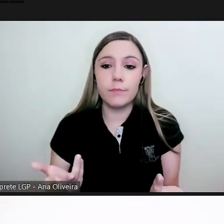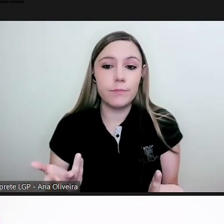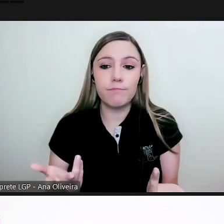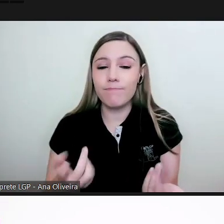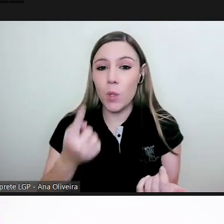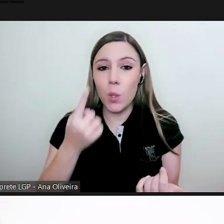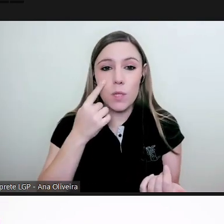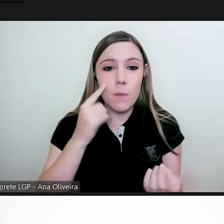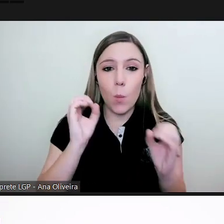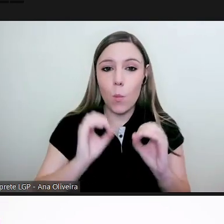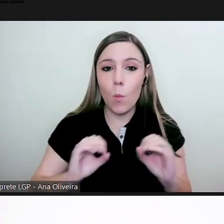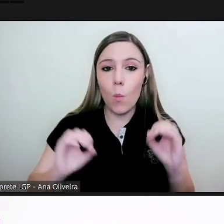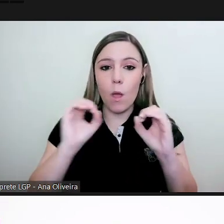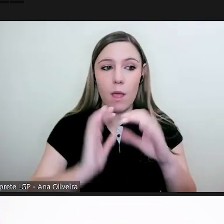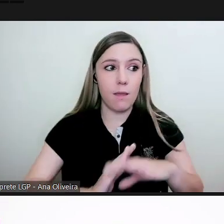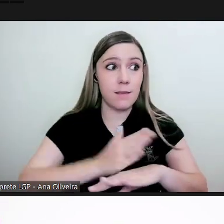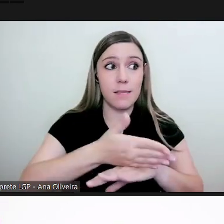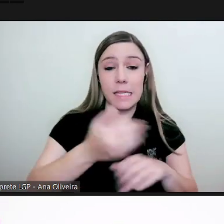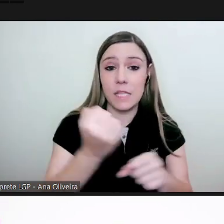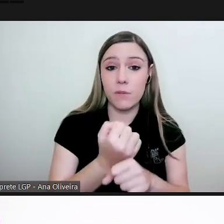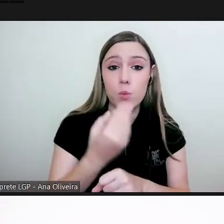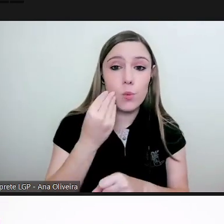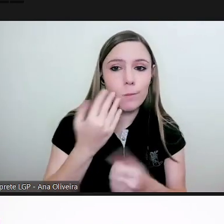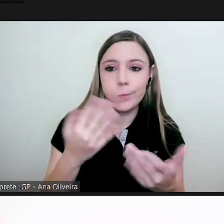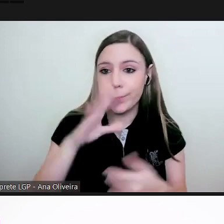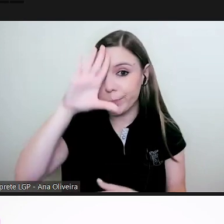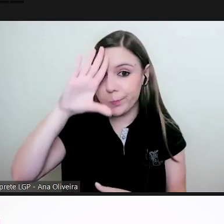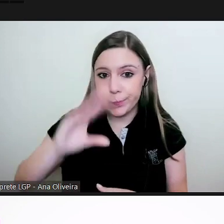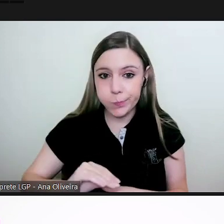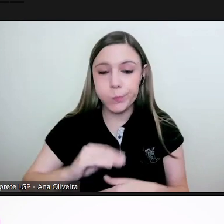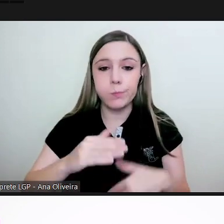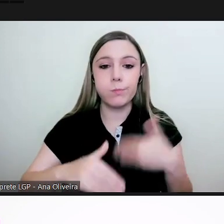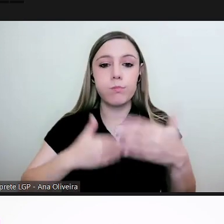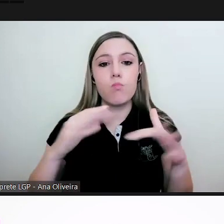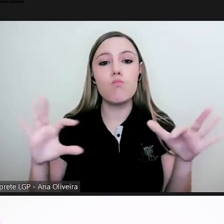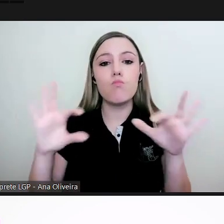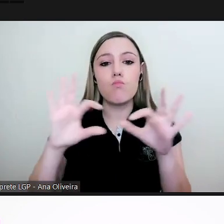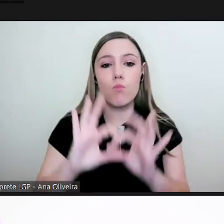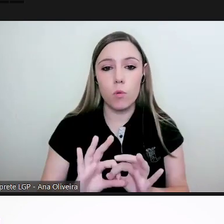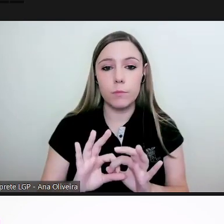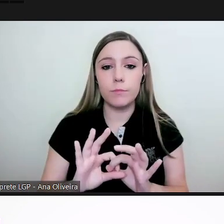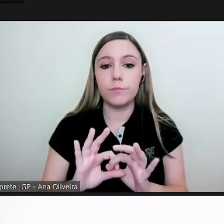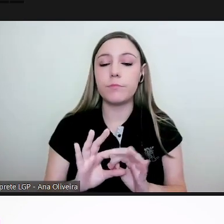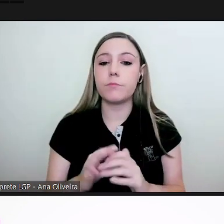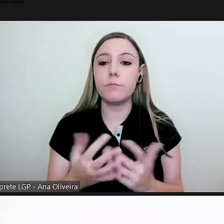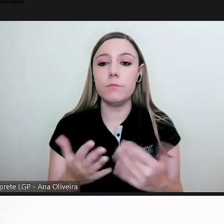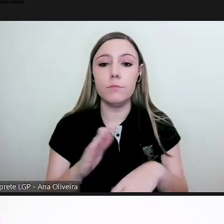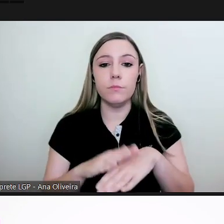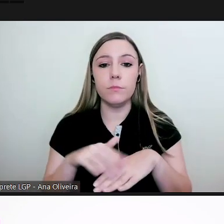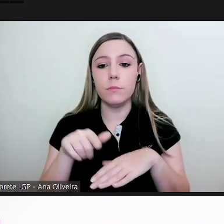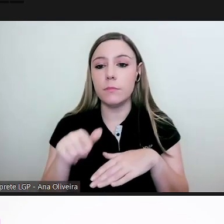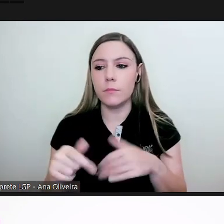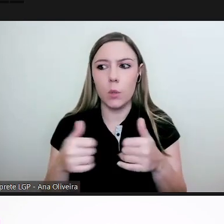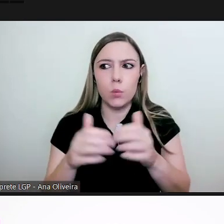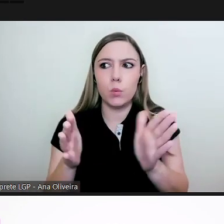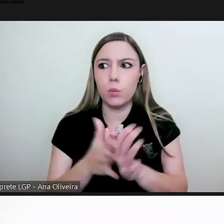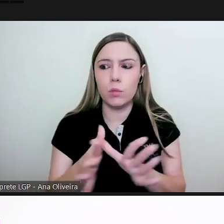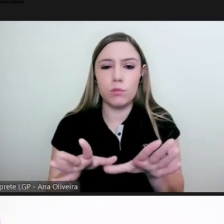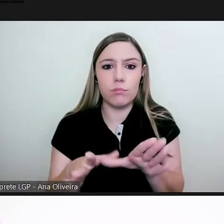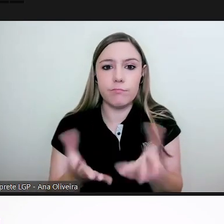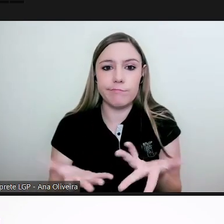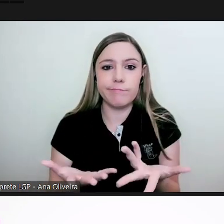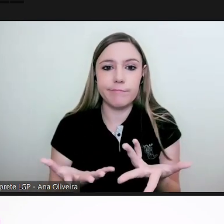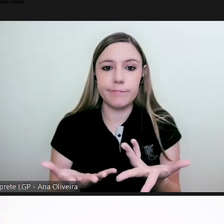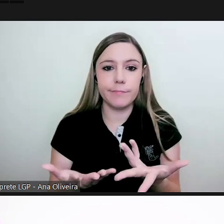know-how para aceder a esses serviços, procedimentos conectados em linha que podem não chegar a todos, portanto, um